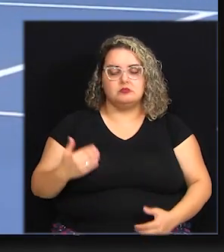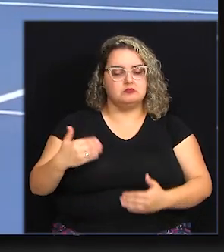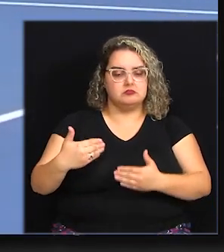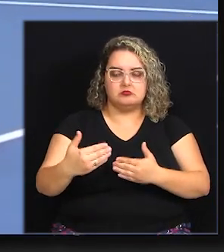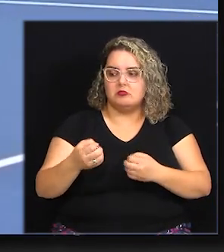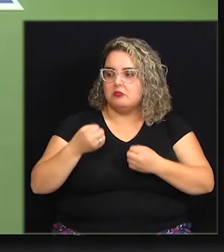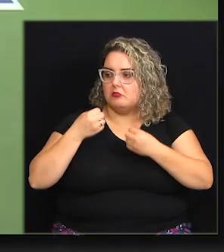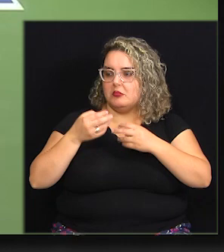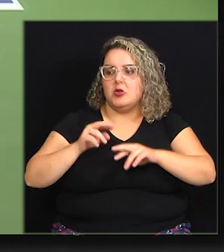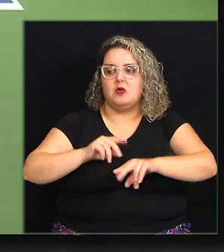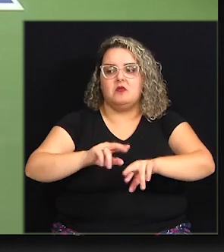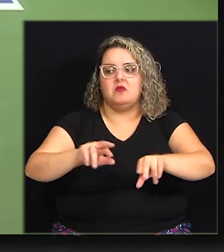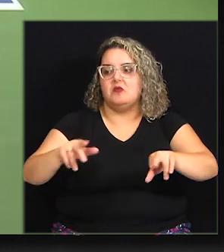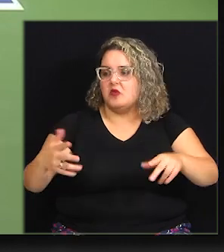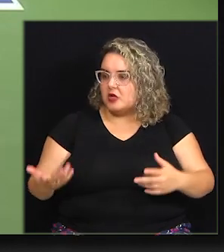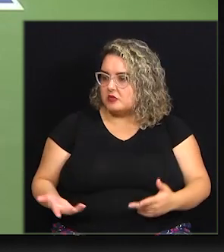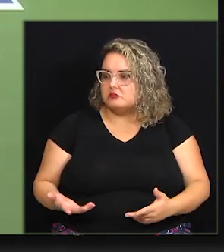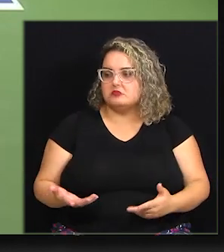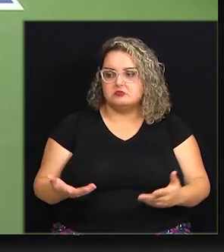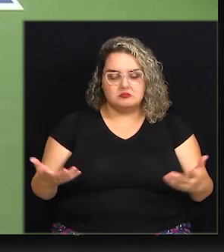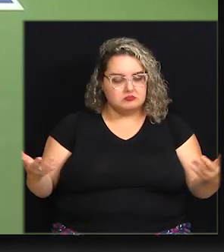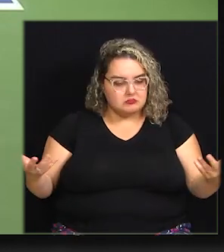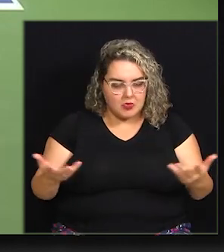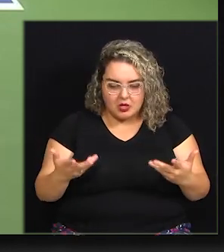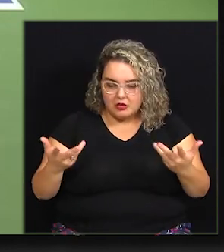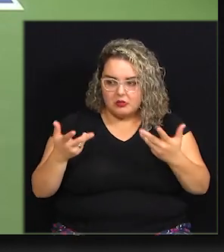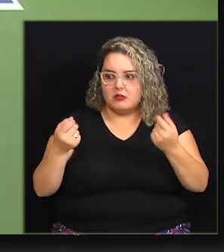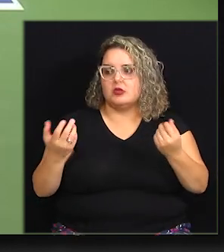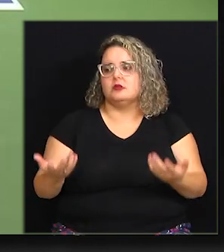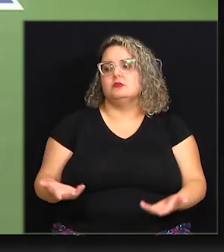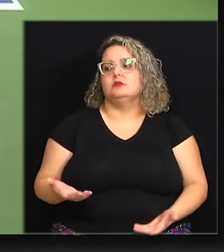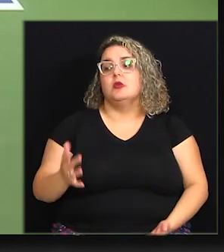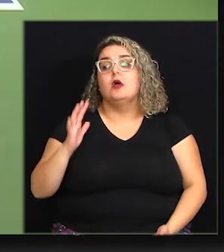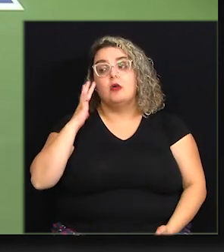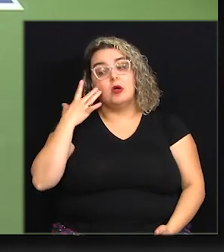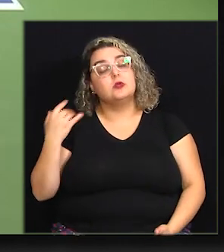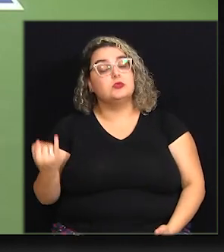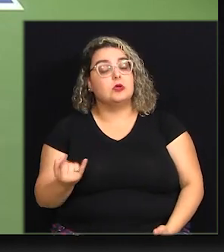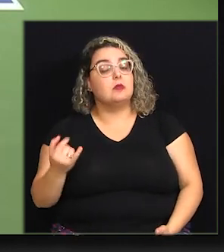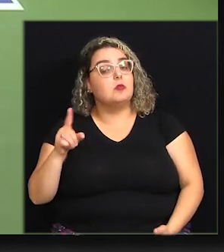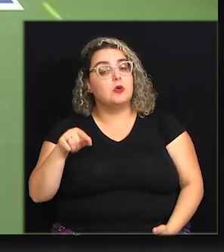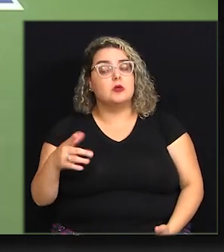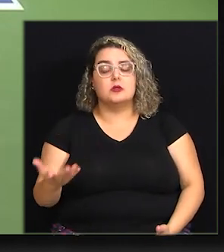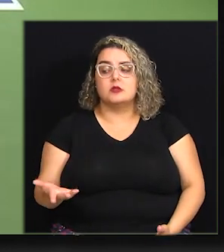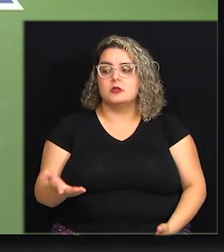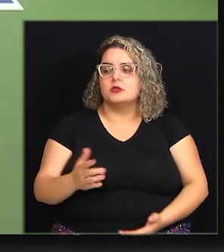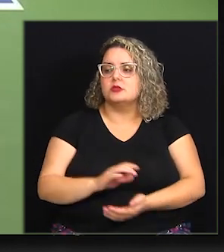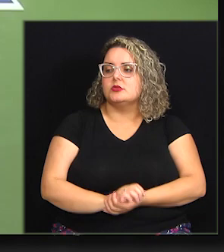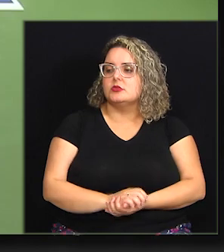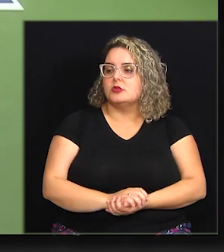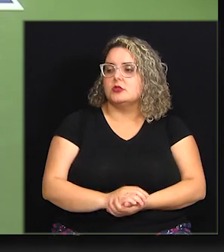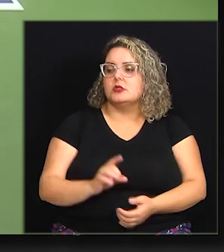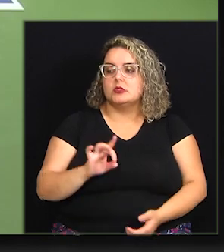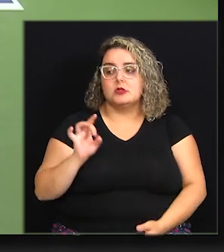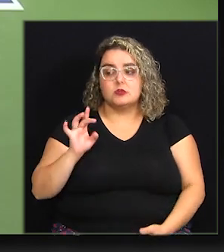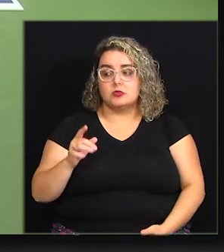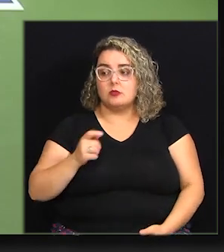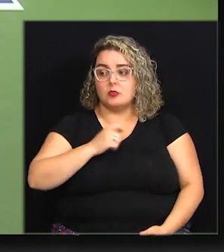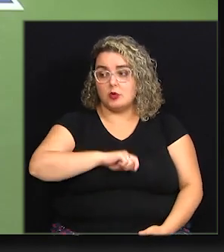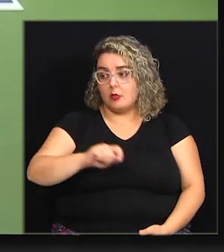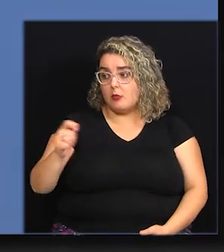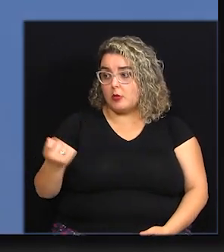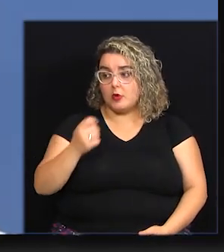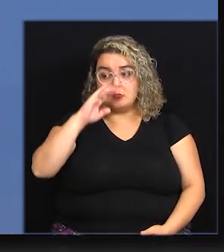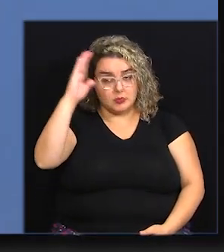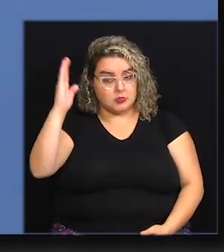foi bem em outros vários, muito incrível assim. E pô, acho que é importante isso também, não só